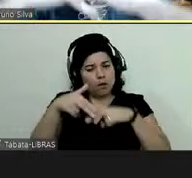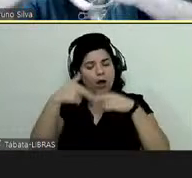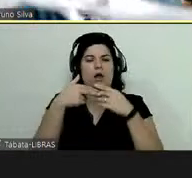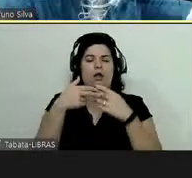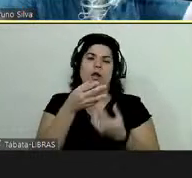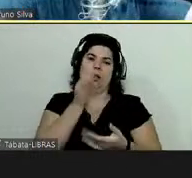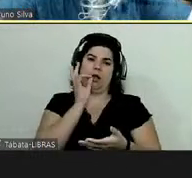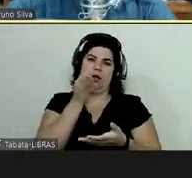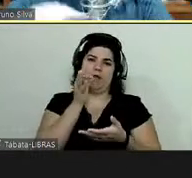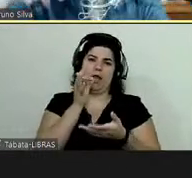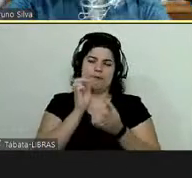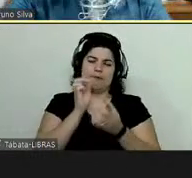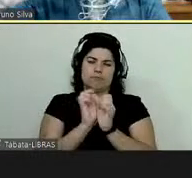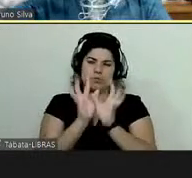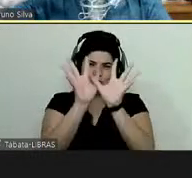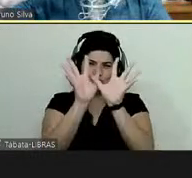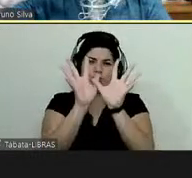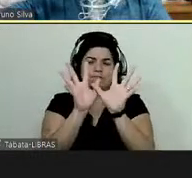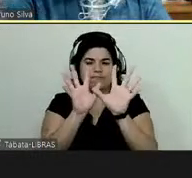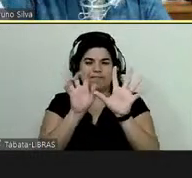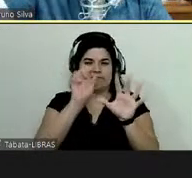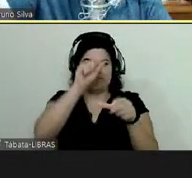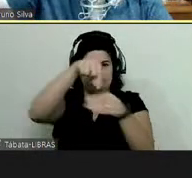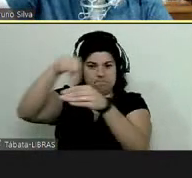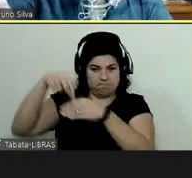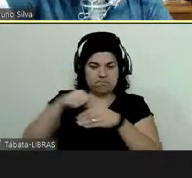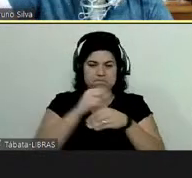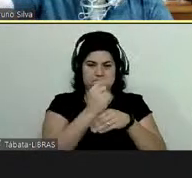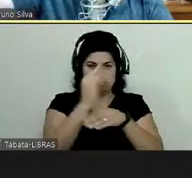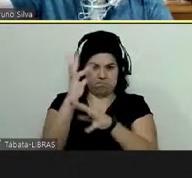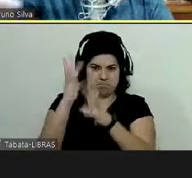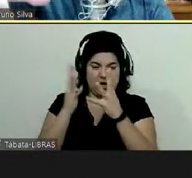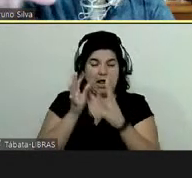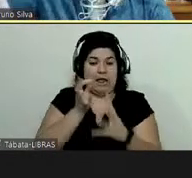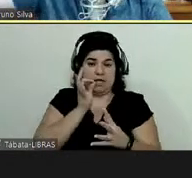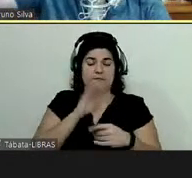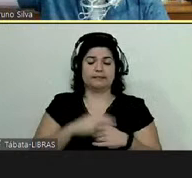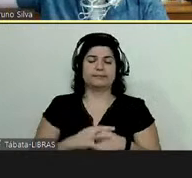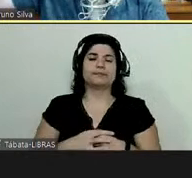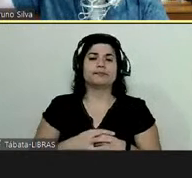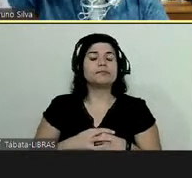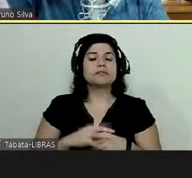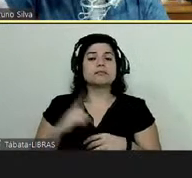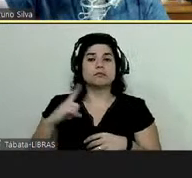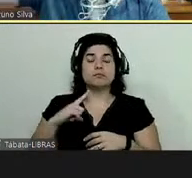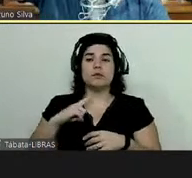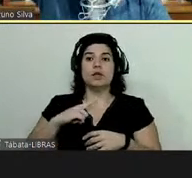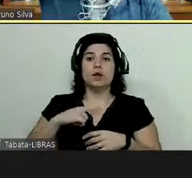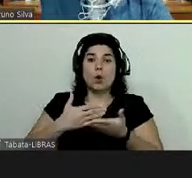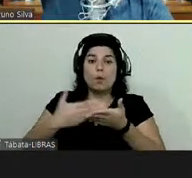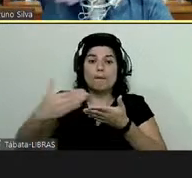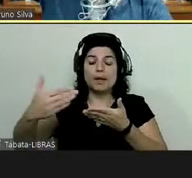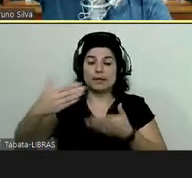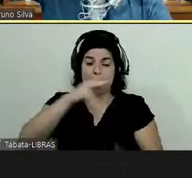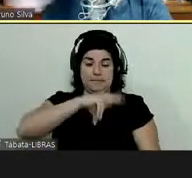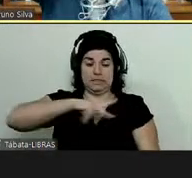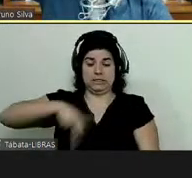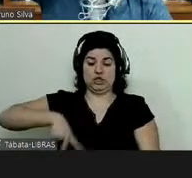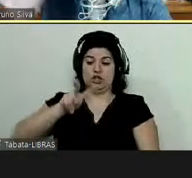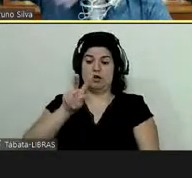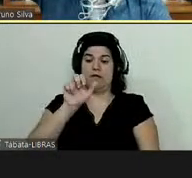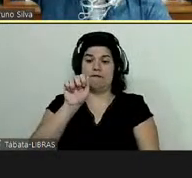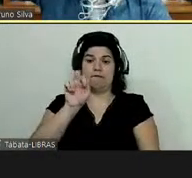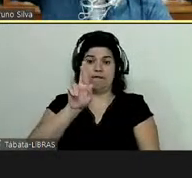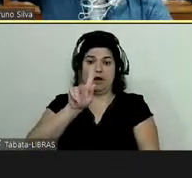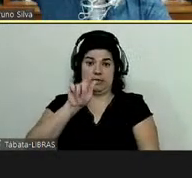quando isso Rui nos anos 30 e que vem depois da revolução das oligarquias a chegada de Vargas no poder que que vai acontecer com